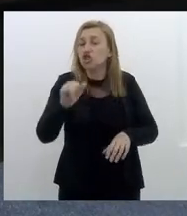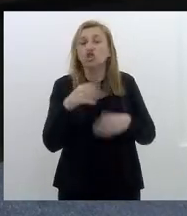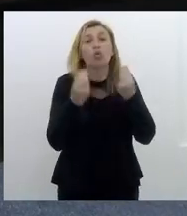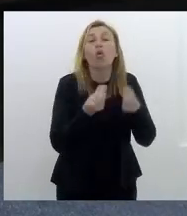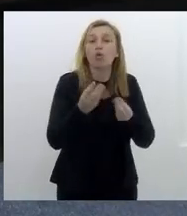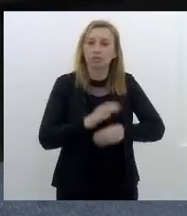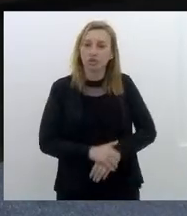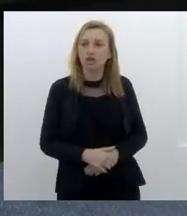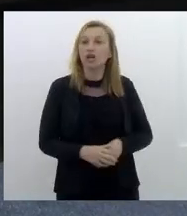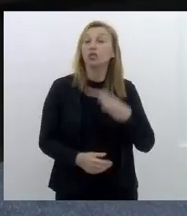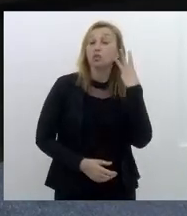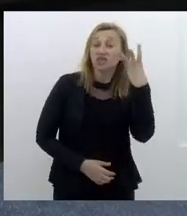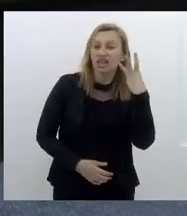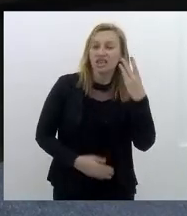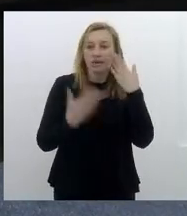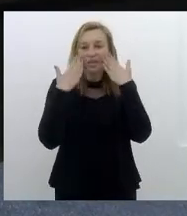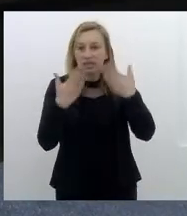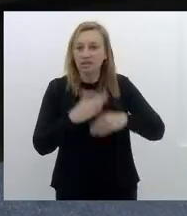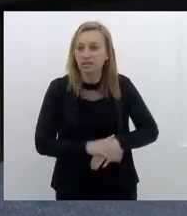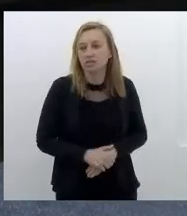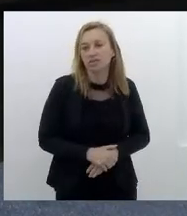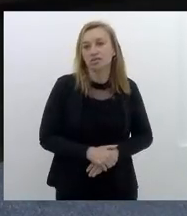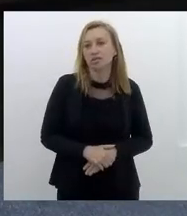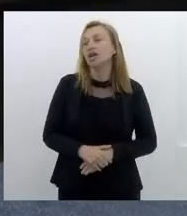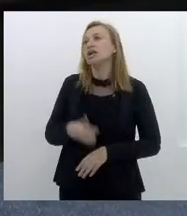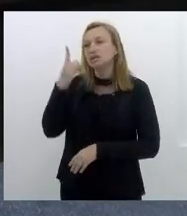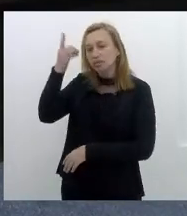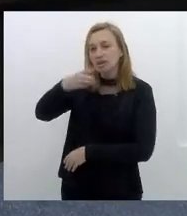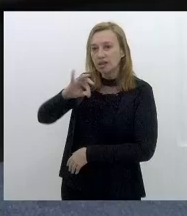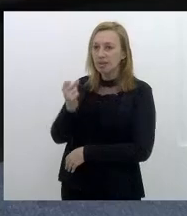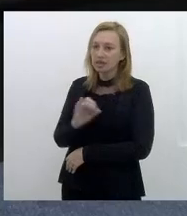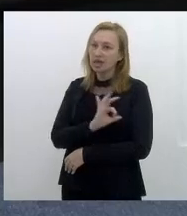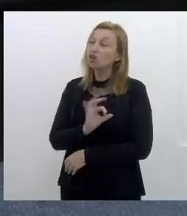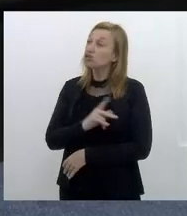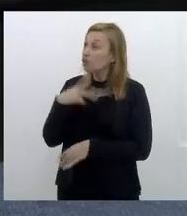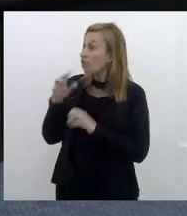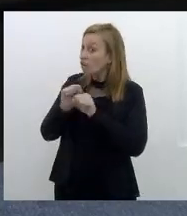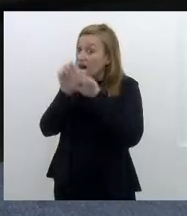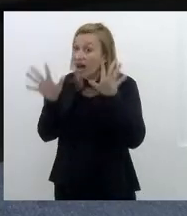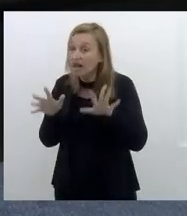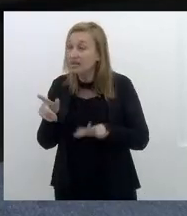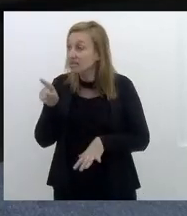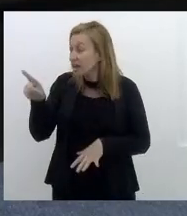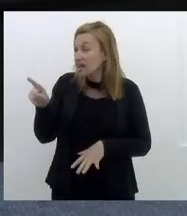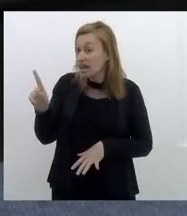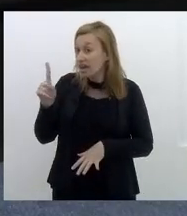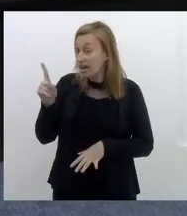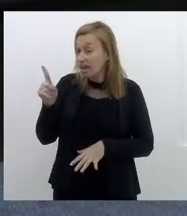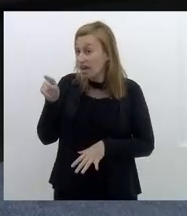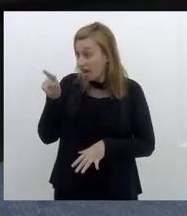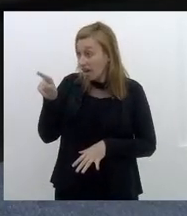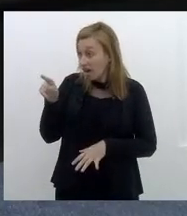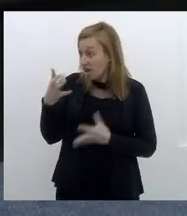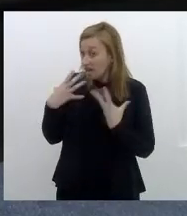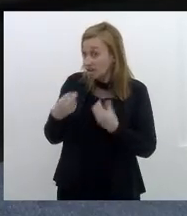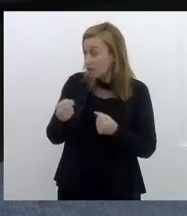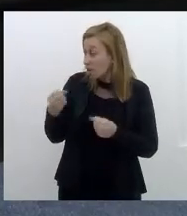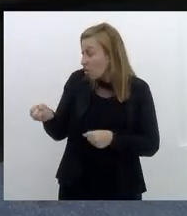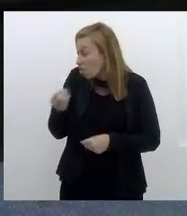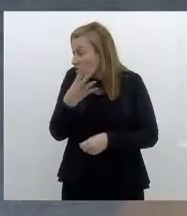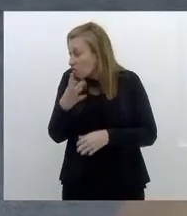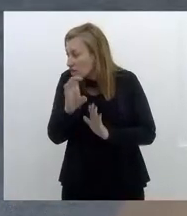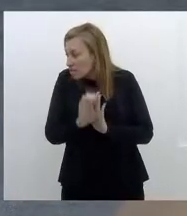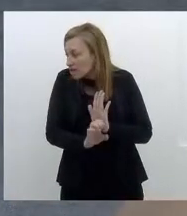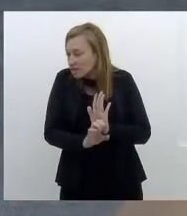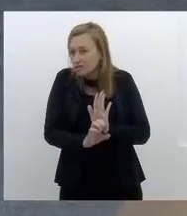com três a anedota a deputada Martha Rocha foi bem claro nem ela recebeu a nova